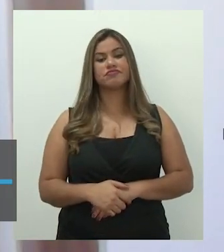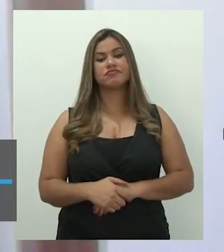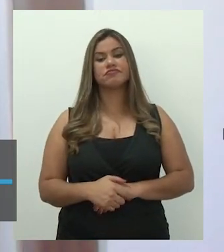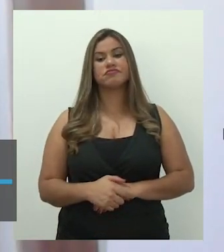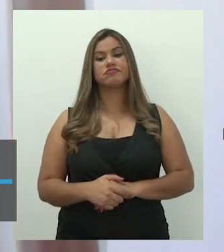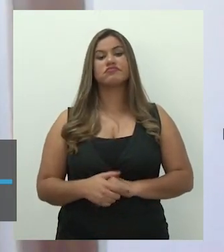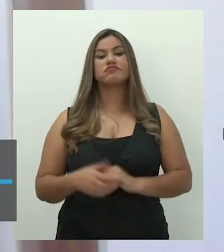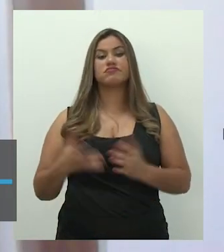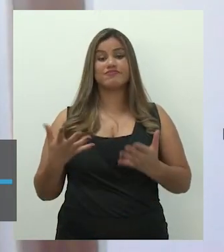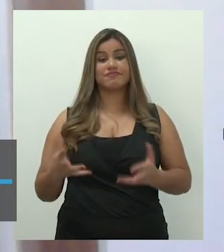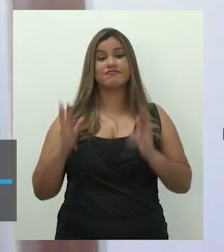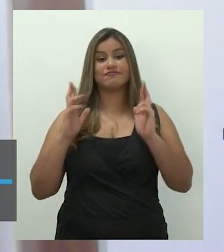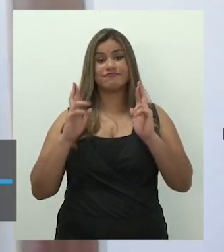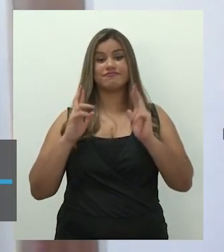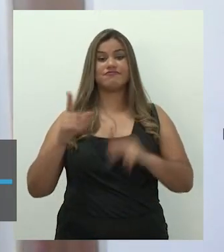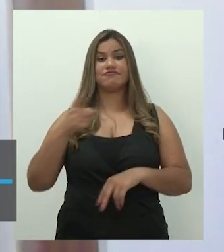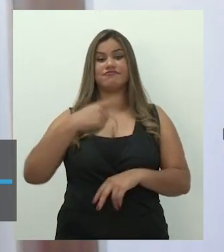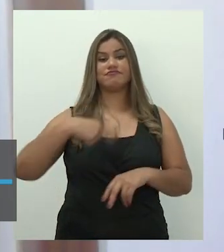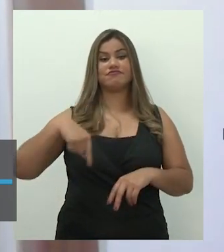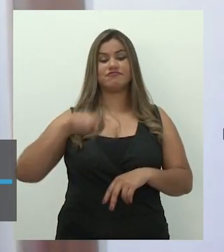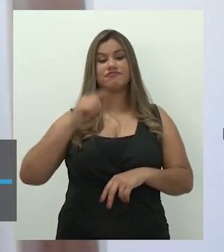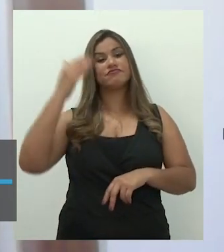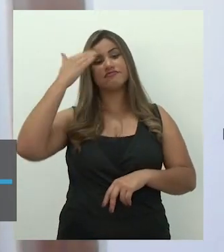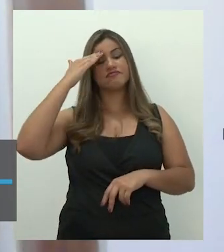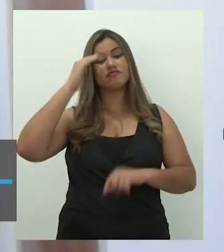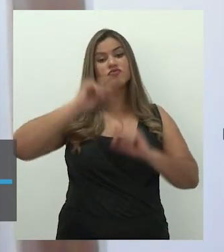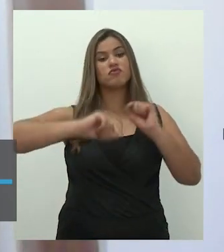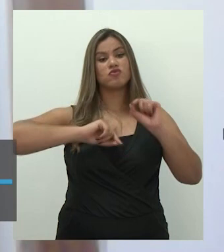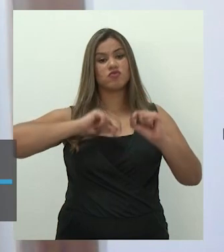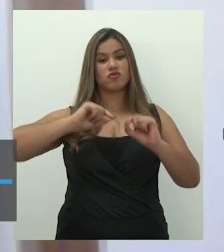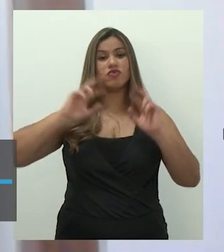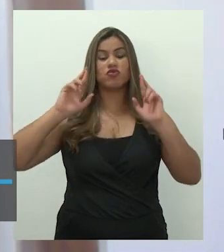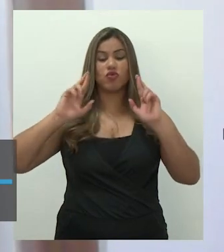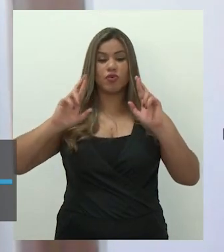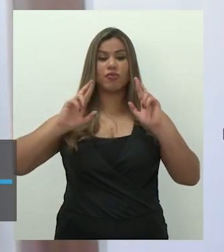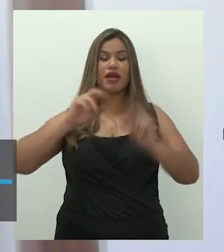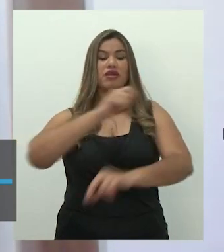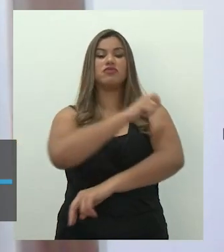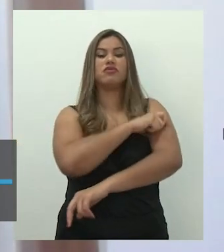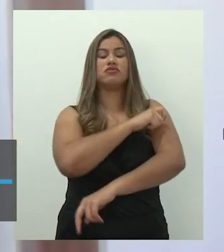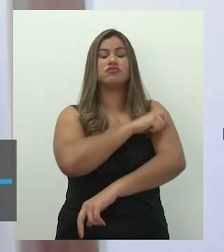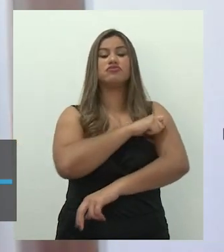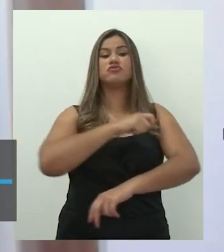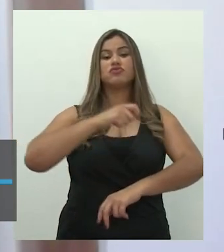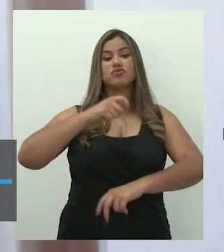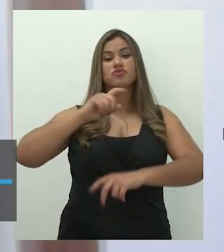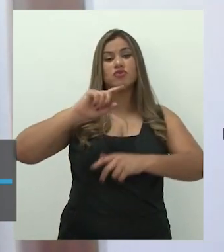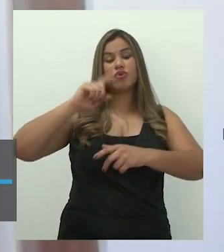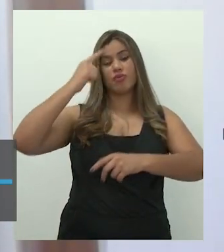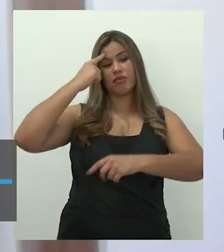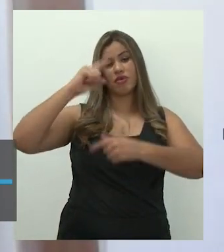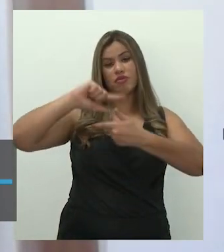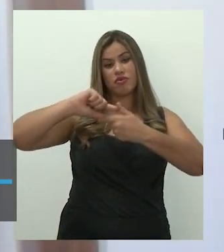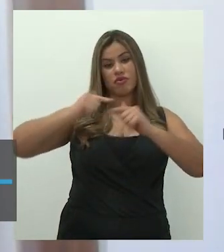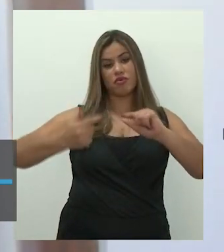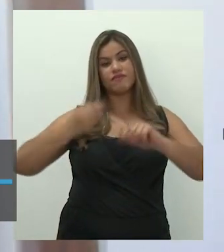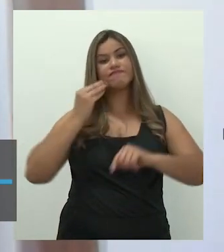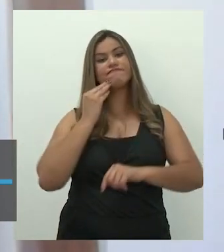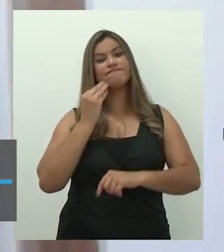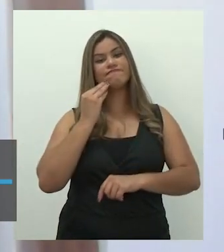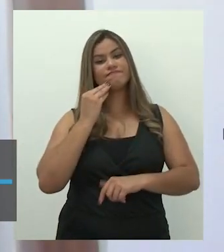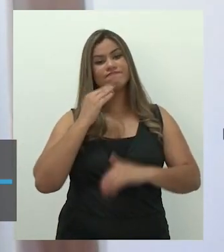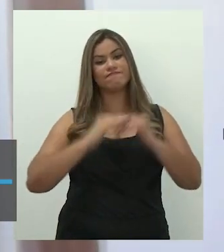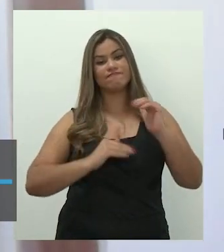o pensamento algébrico vá tomando forma e as crianças testem outras possibilidades com mais